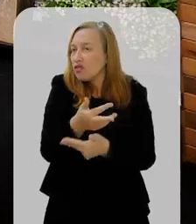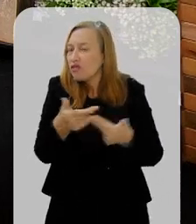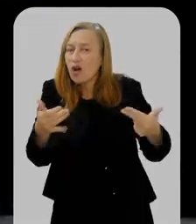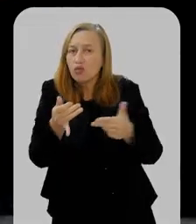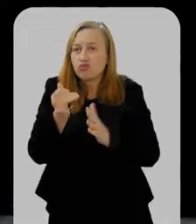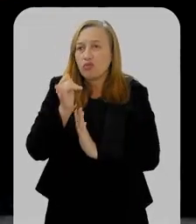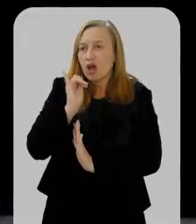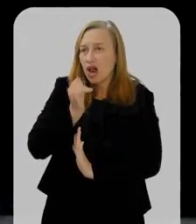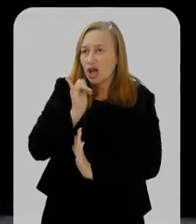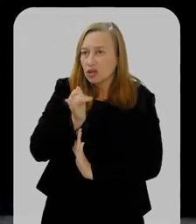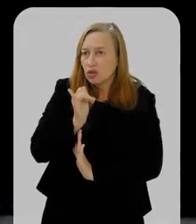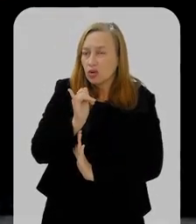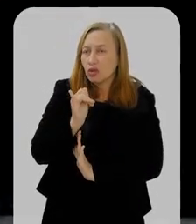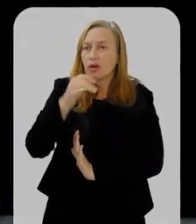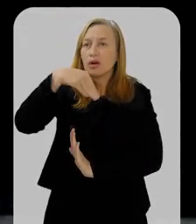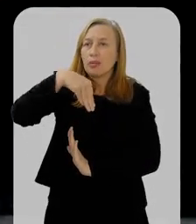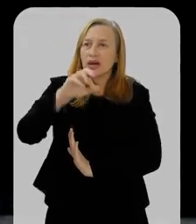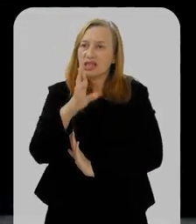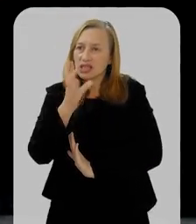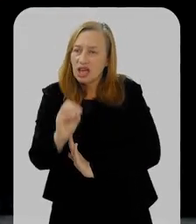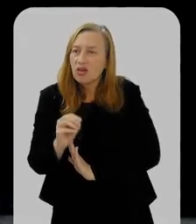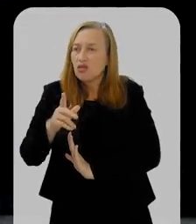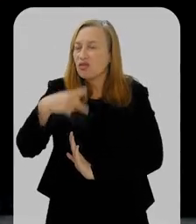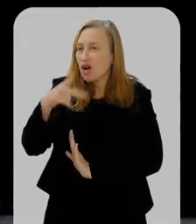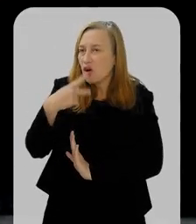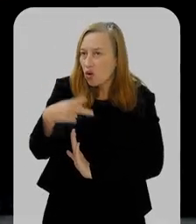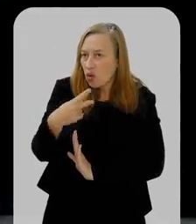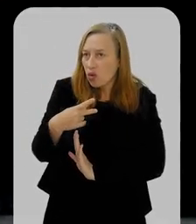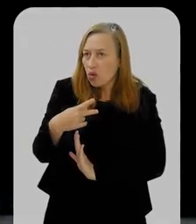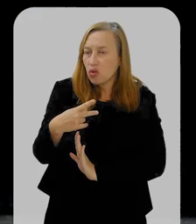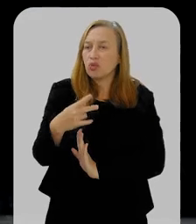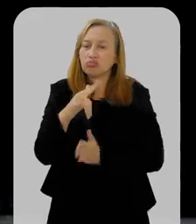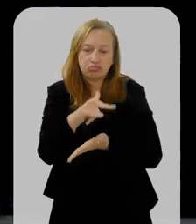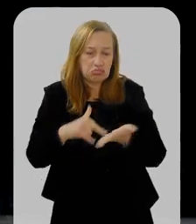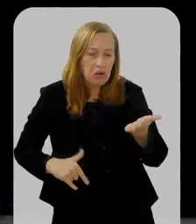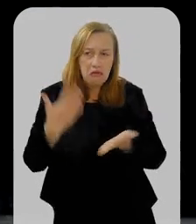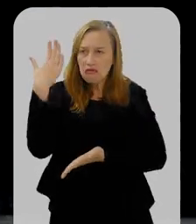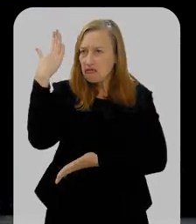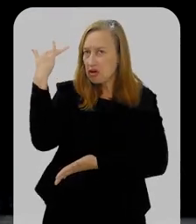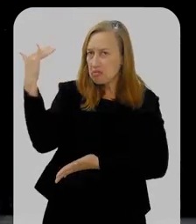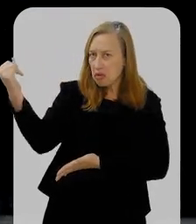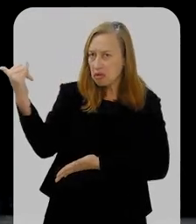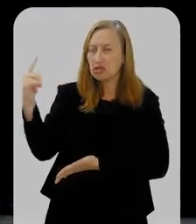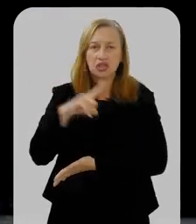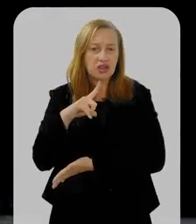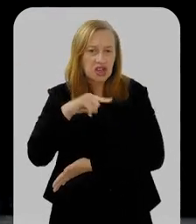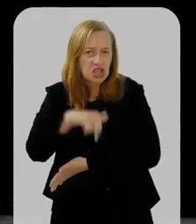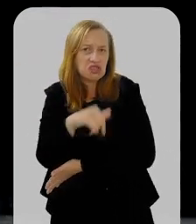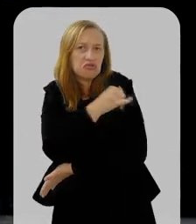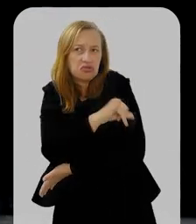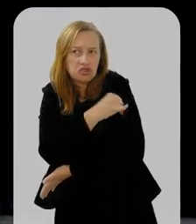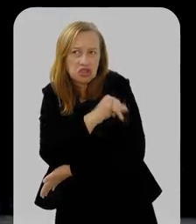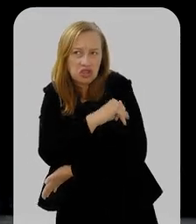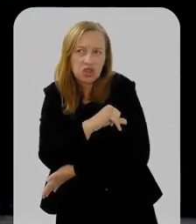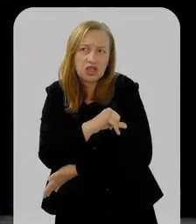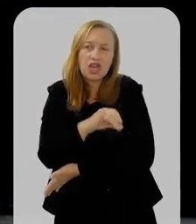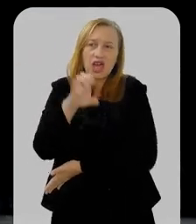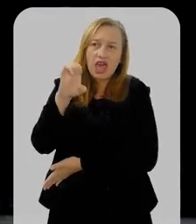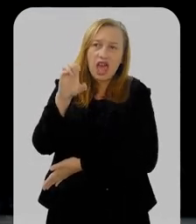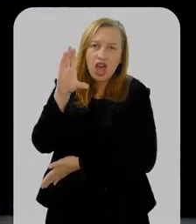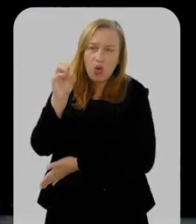são diversos relatórios. Marcelo citou um documentário famosíssimo. A gente teve aqui no Rio de Janeiro a